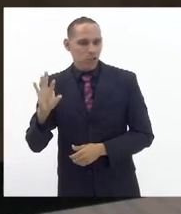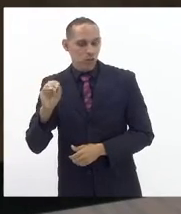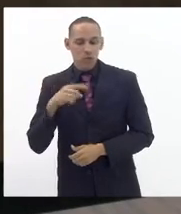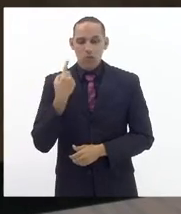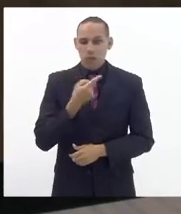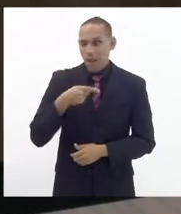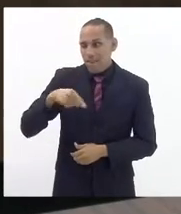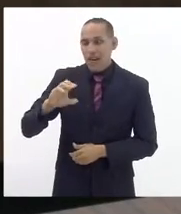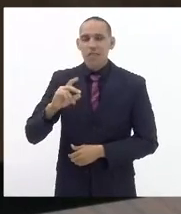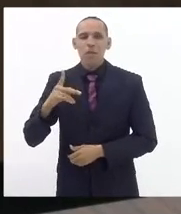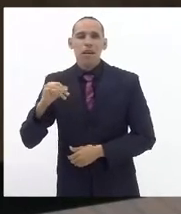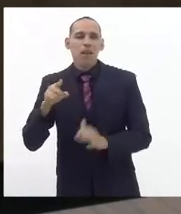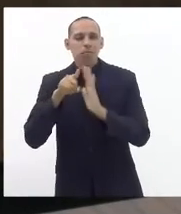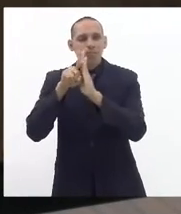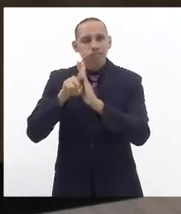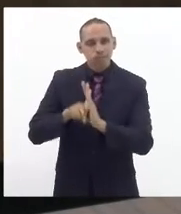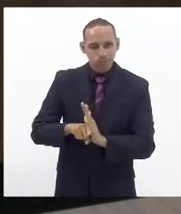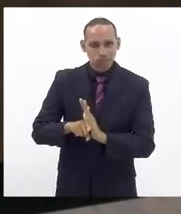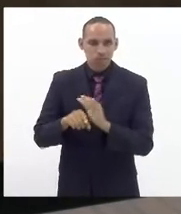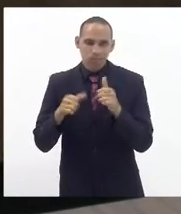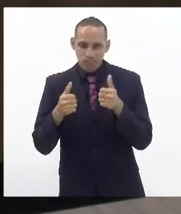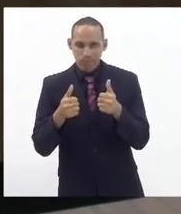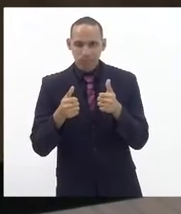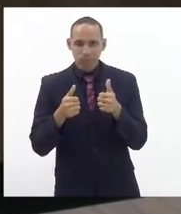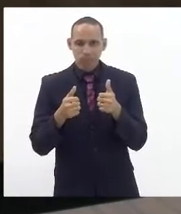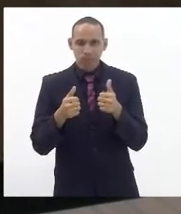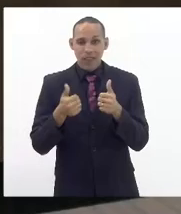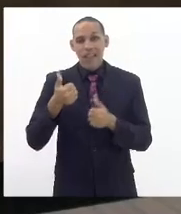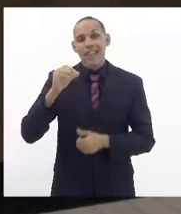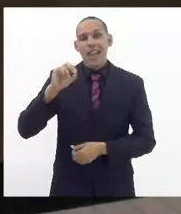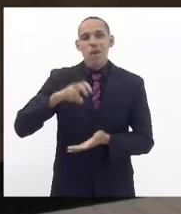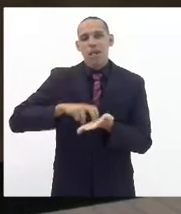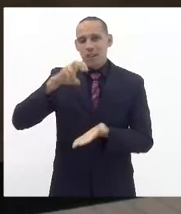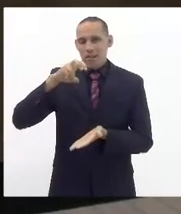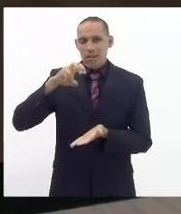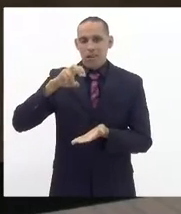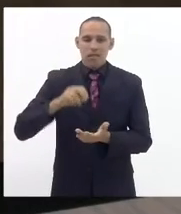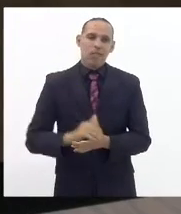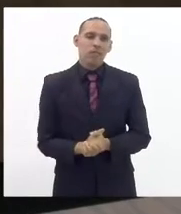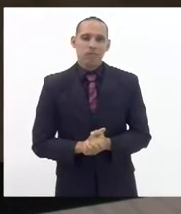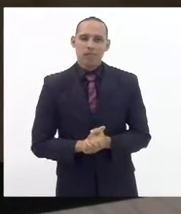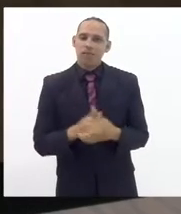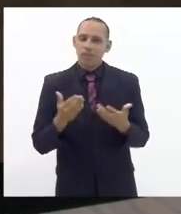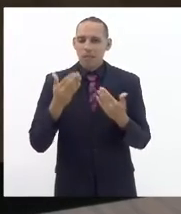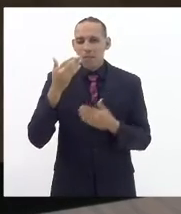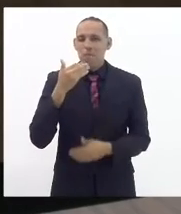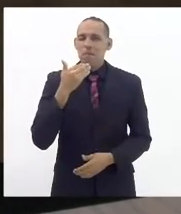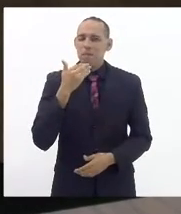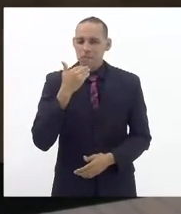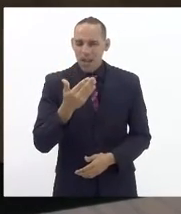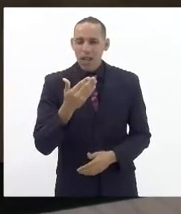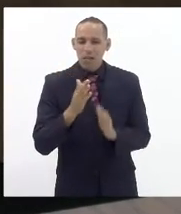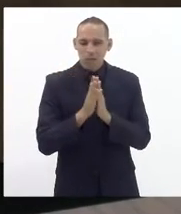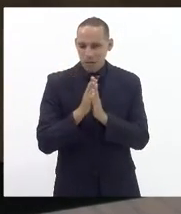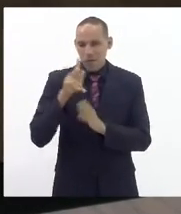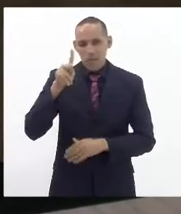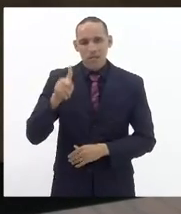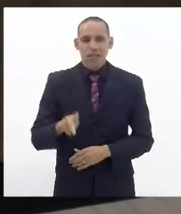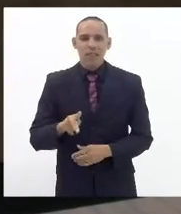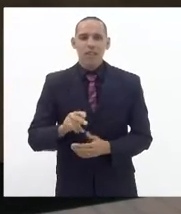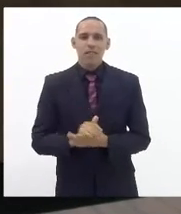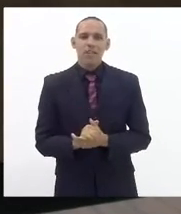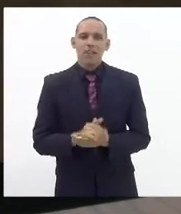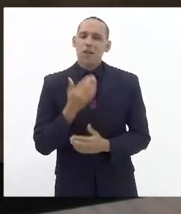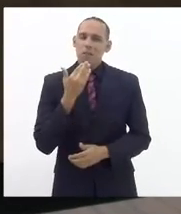vistoria na segunda-feira, 10 horas da manhã. Então, eu queria pedir a Vossa Excelência, como presidente da Casa,